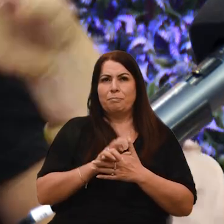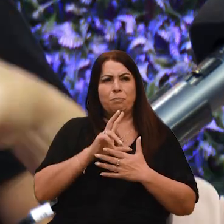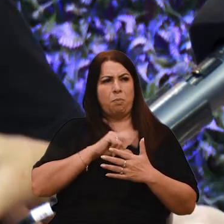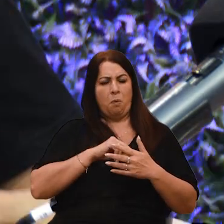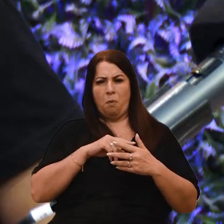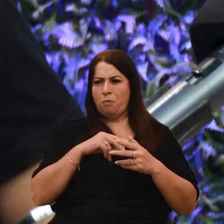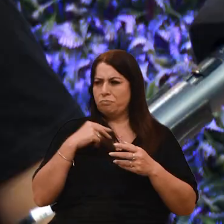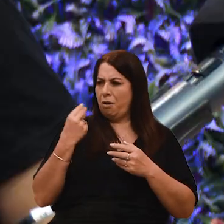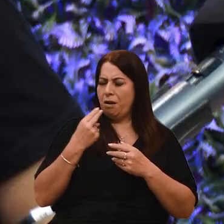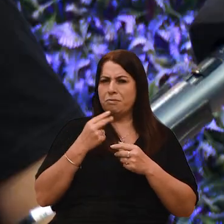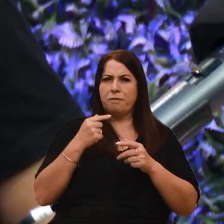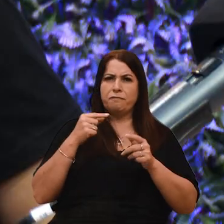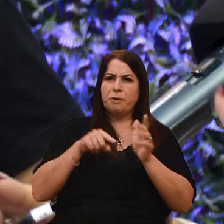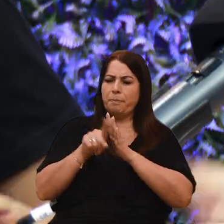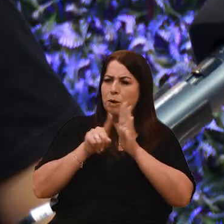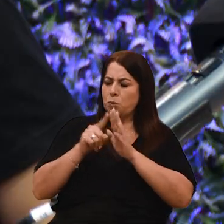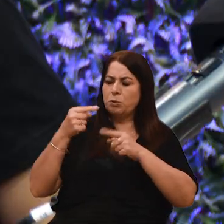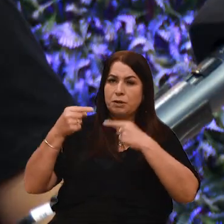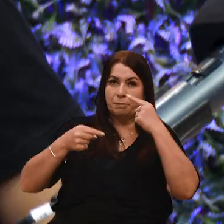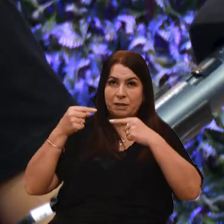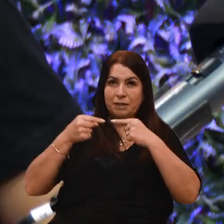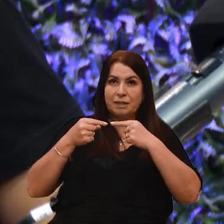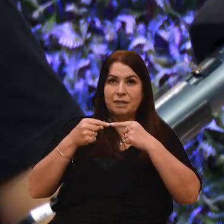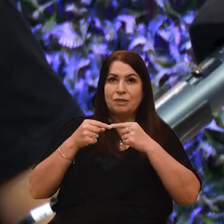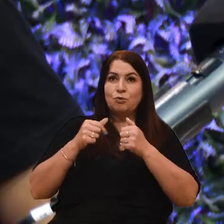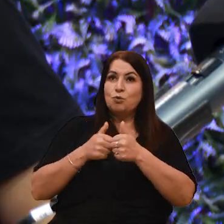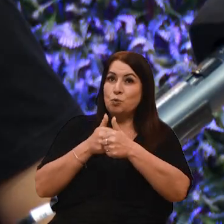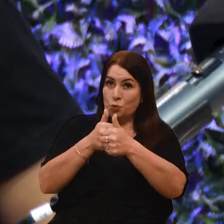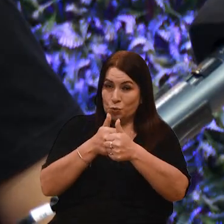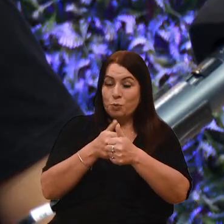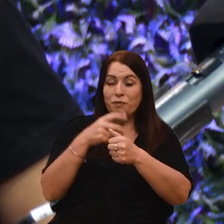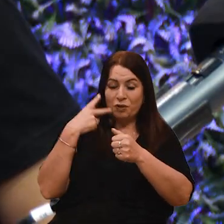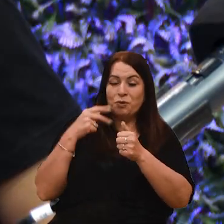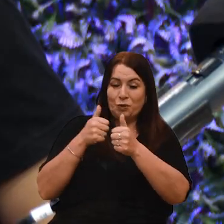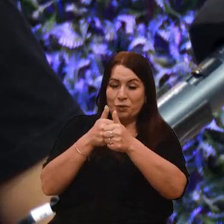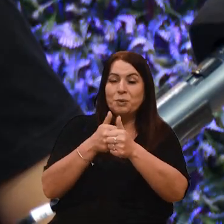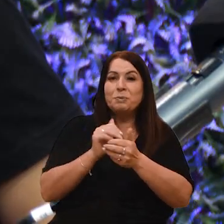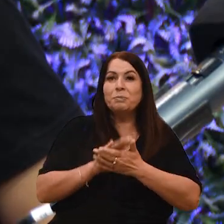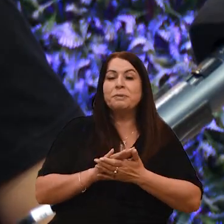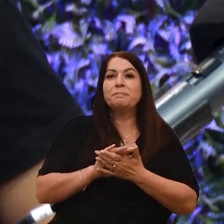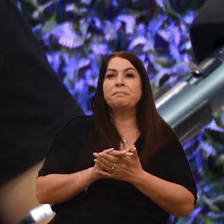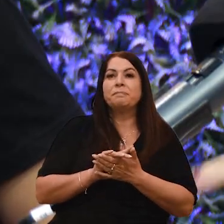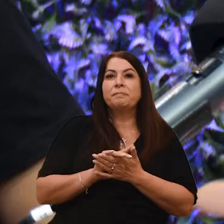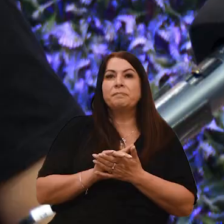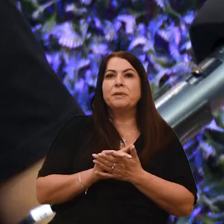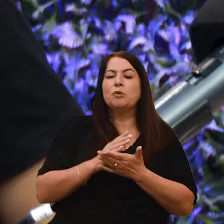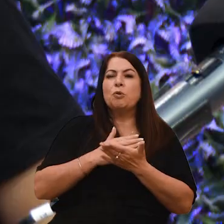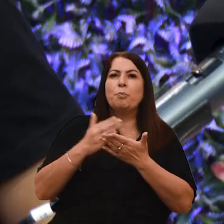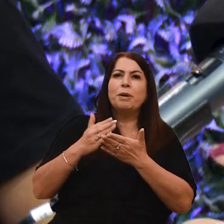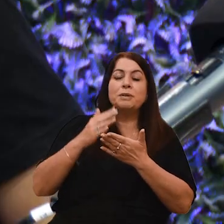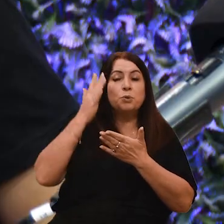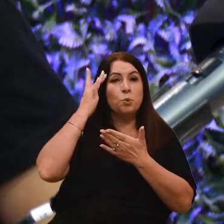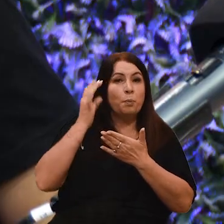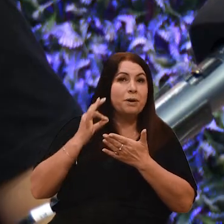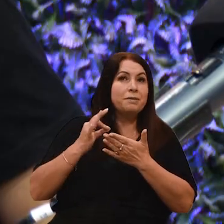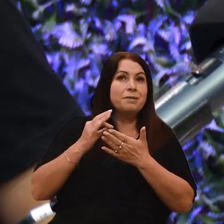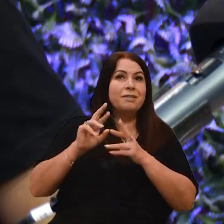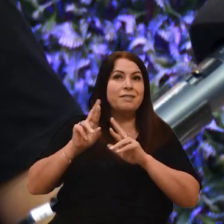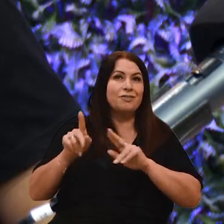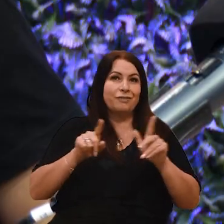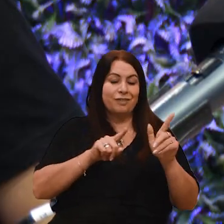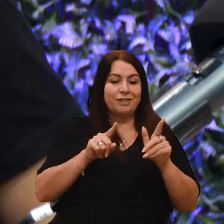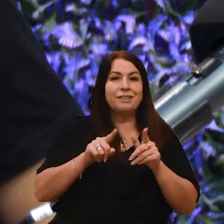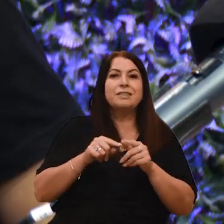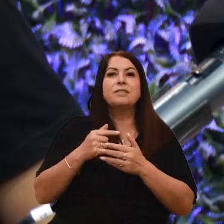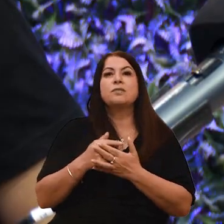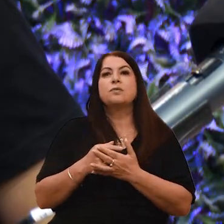fizeram pergunta, debateram um monte também no Sombra, né? E aí eles começam a compreender também essa diferença.